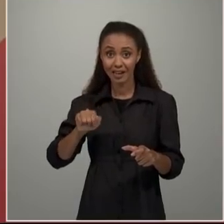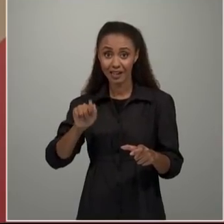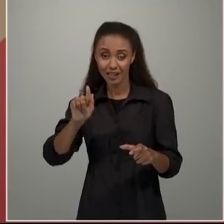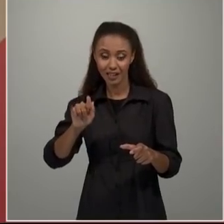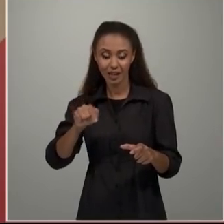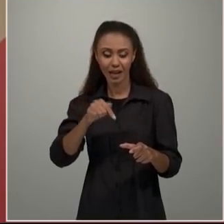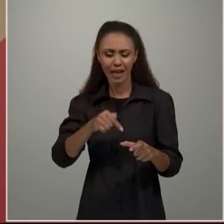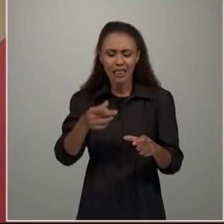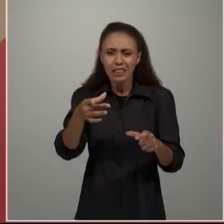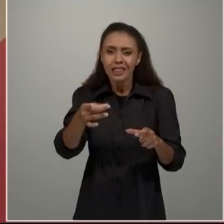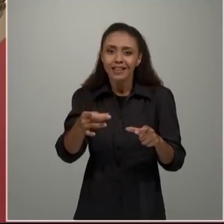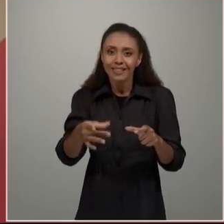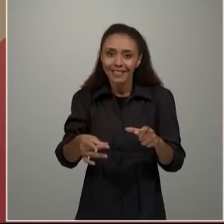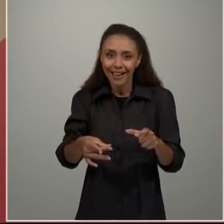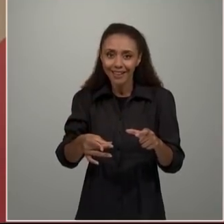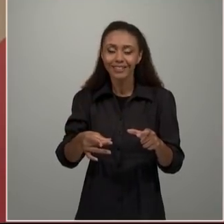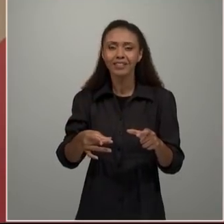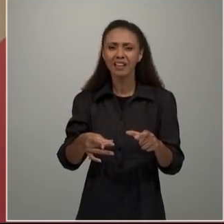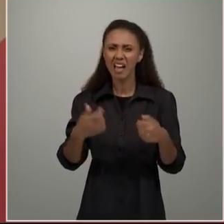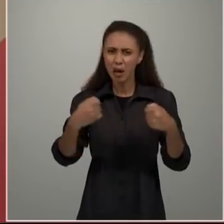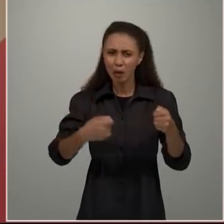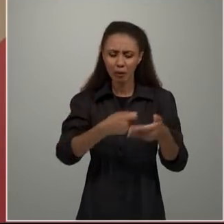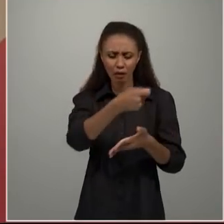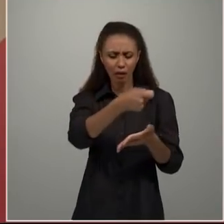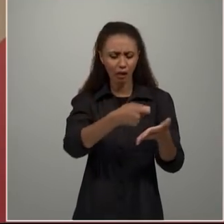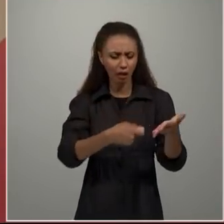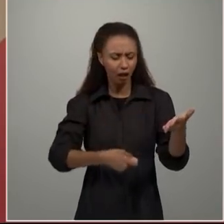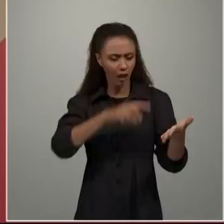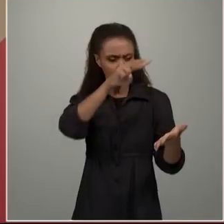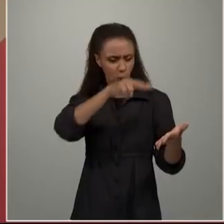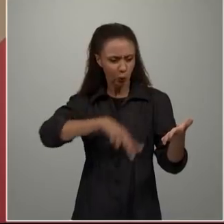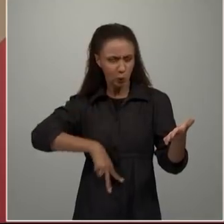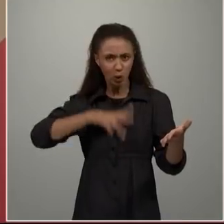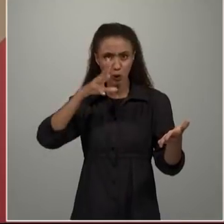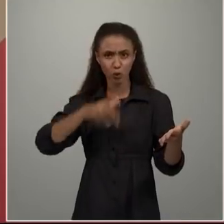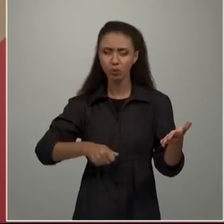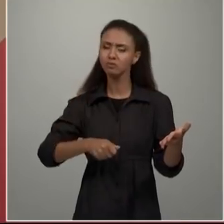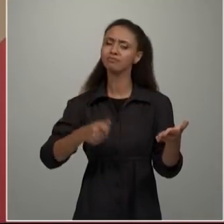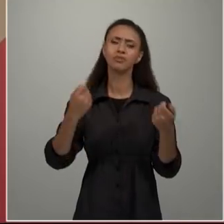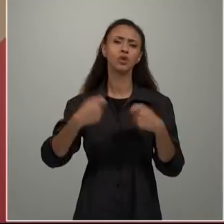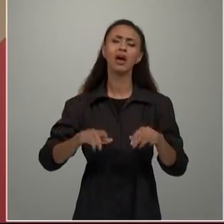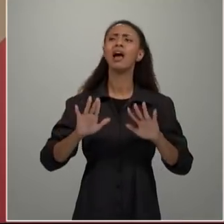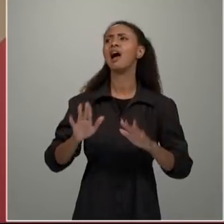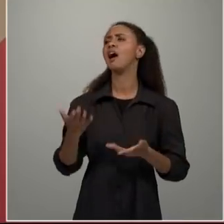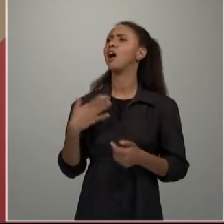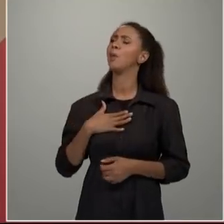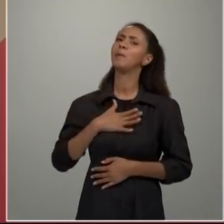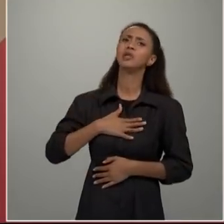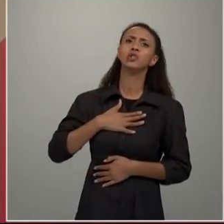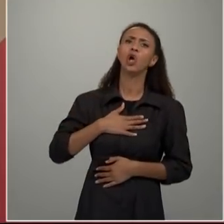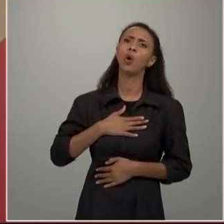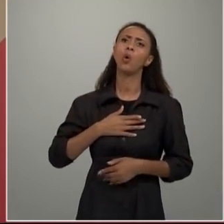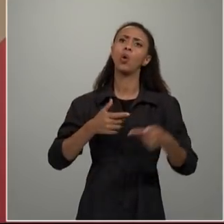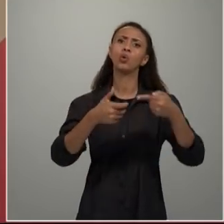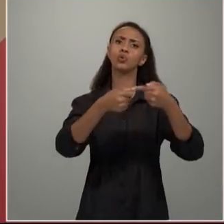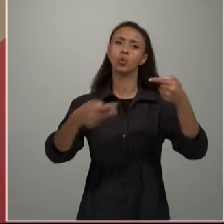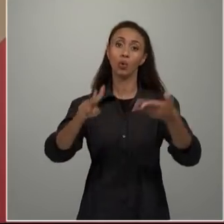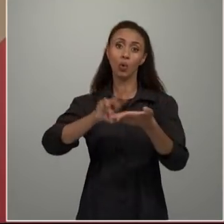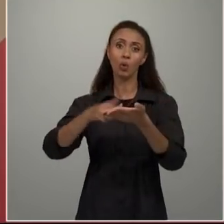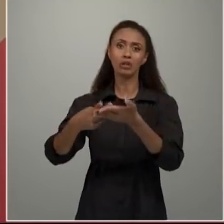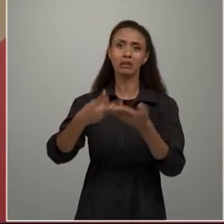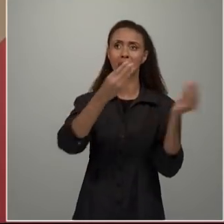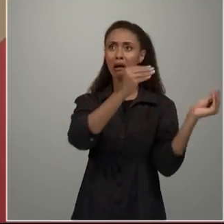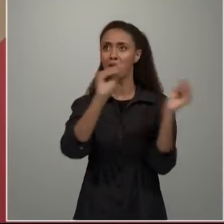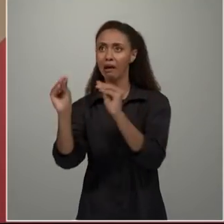interessam então assim é preciso ler o texto todo não a professora mas eu adoro pegar tudo jogar no google tradutor é um